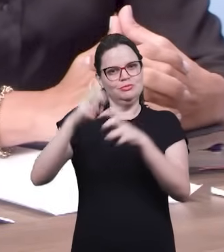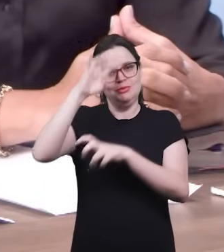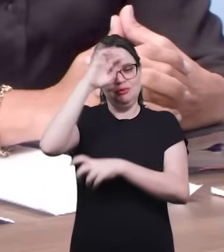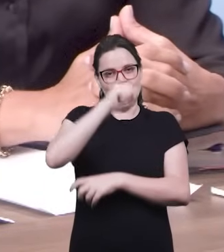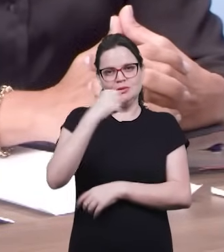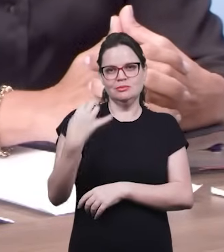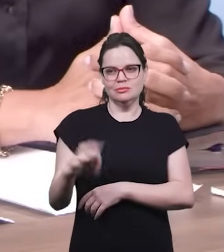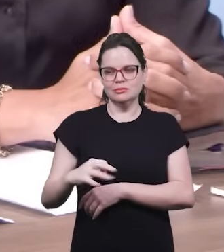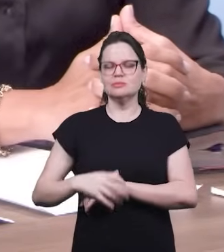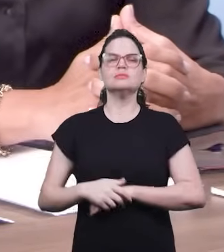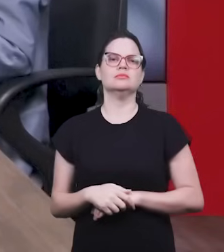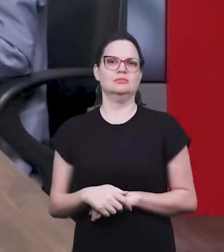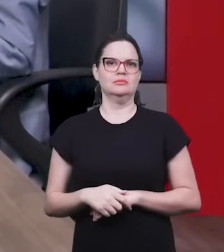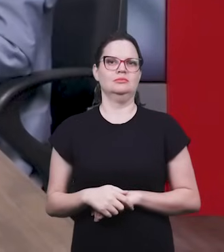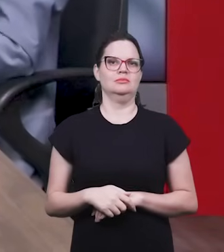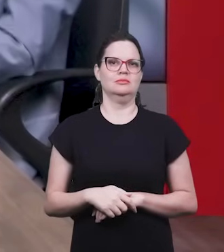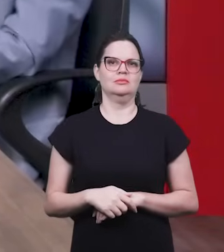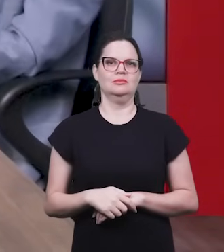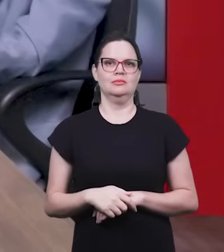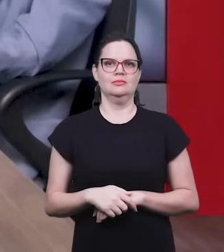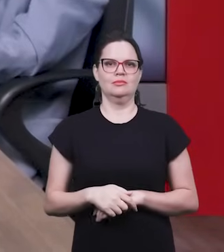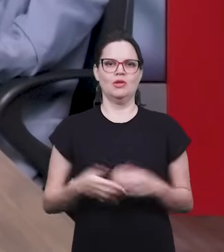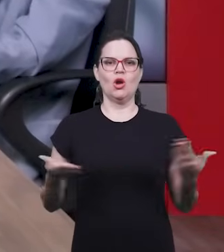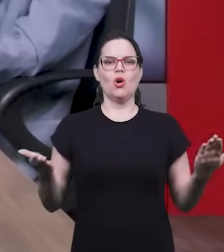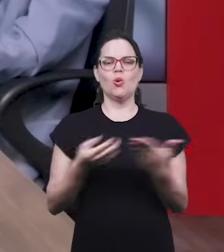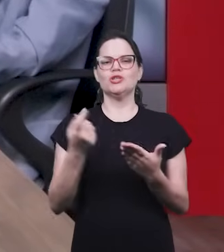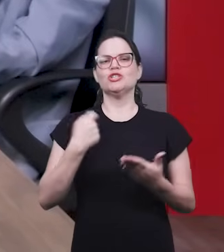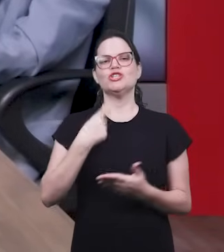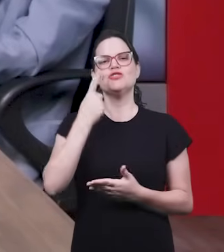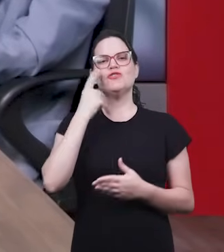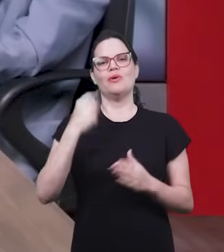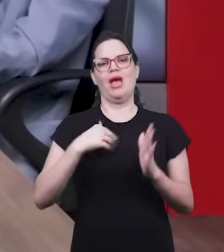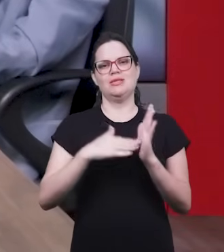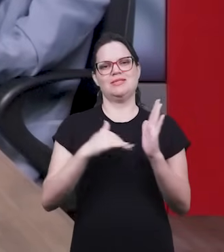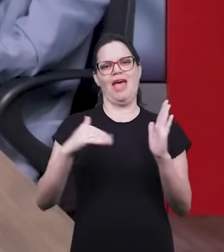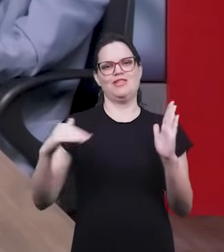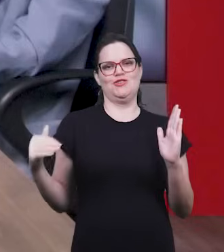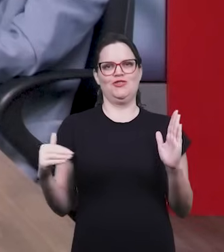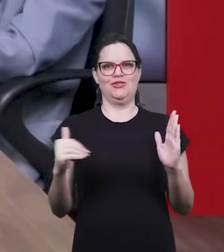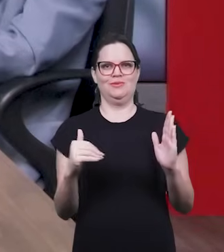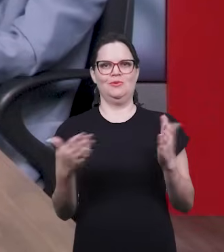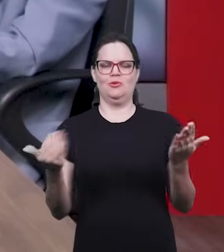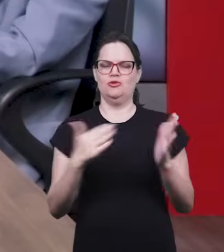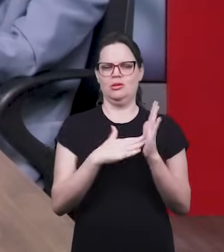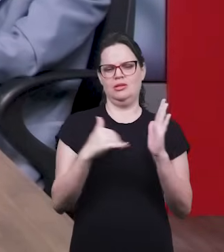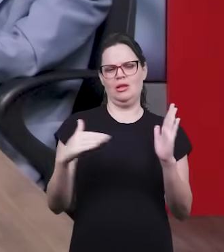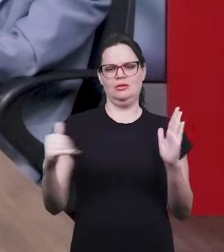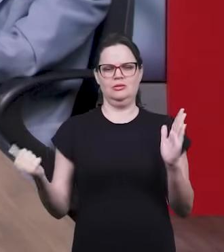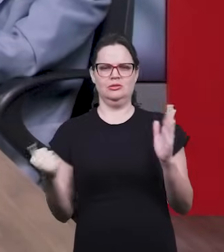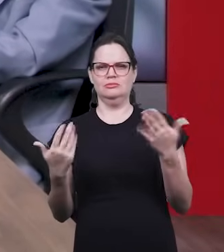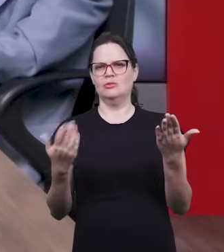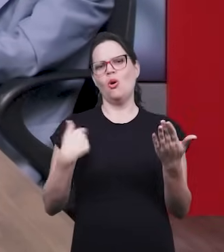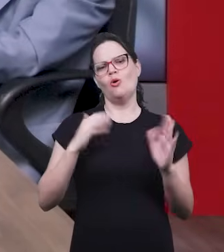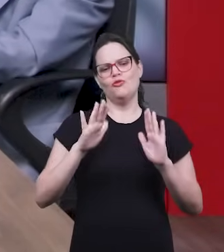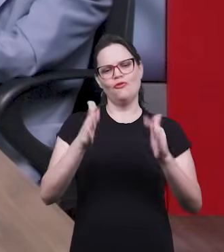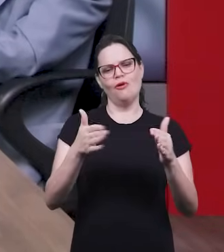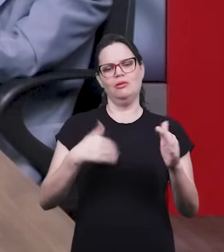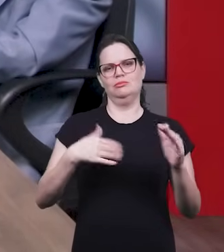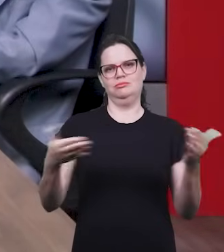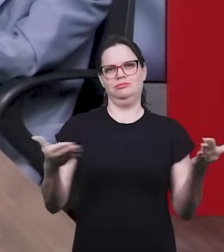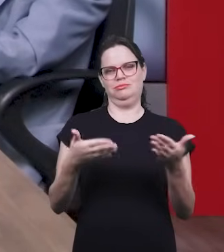sobre isso. Aqui, onde estamos hoje? Hoje é a estética. Entendeu? Hoje é a estética. Hoje você é...